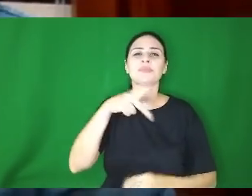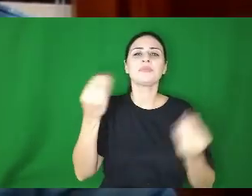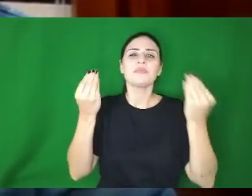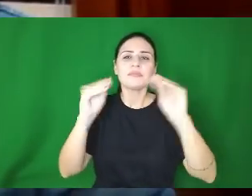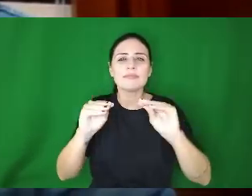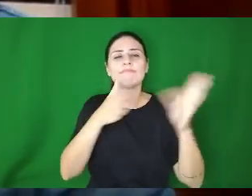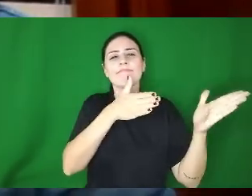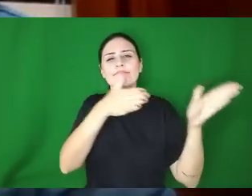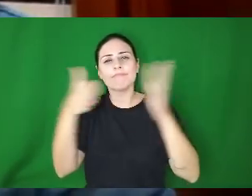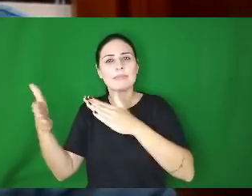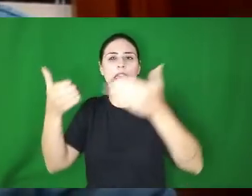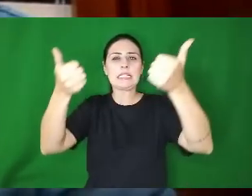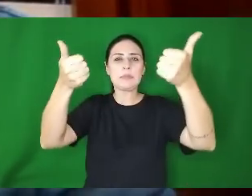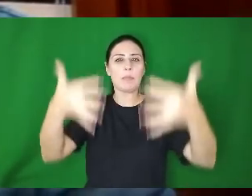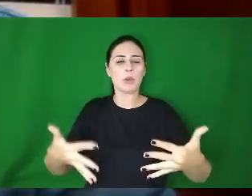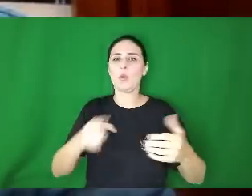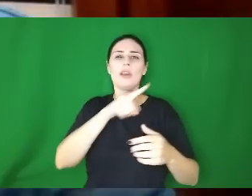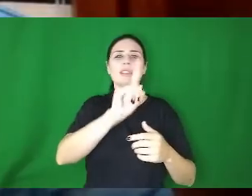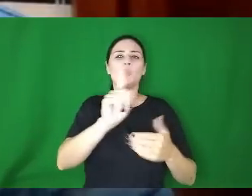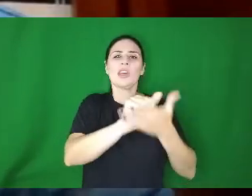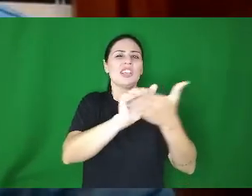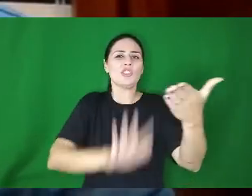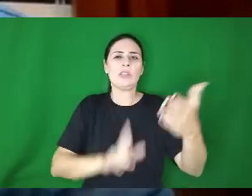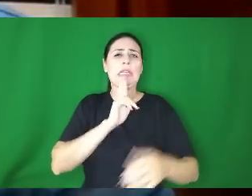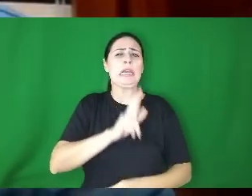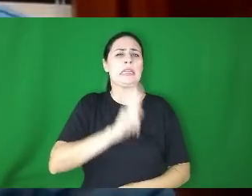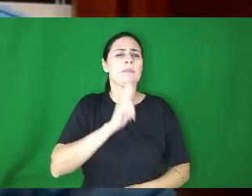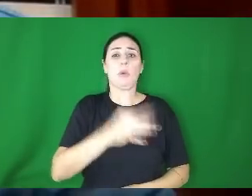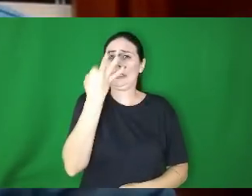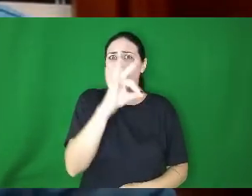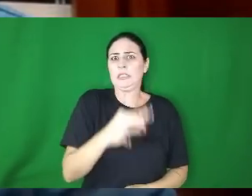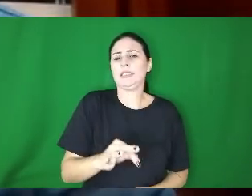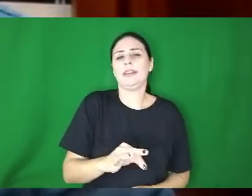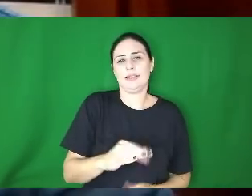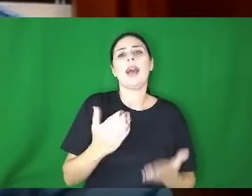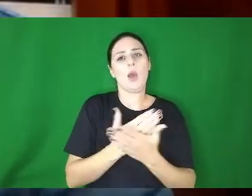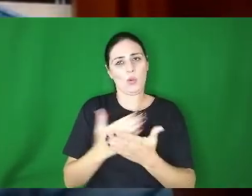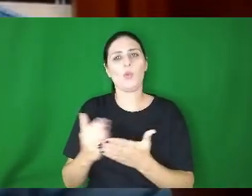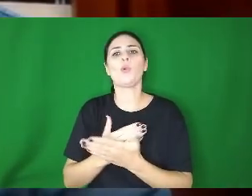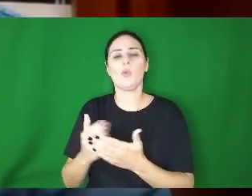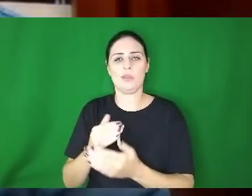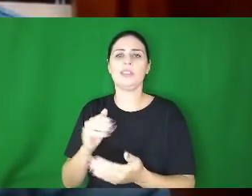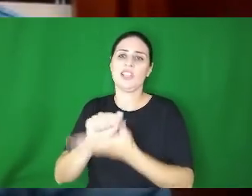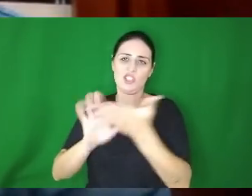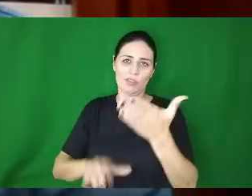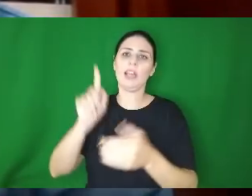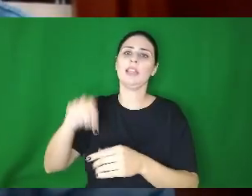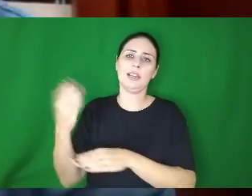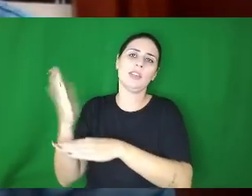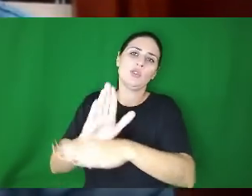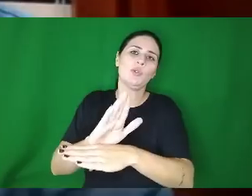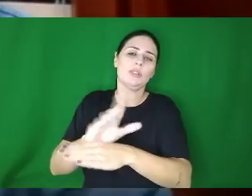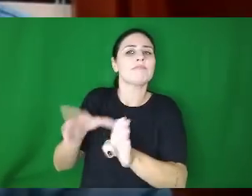né, tudo certinho, e alguns com letras de adulto, né, e aí elas fizeram um vídeo explicando assim, olha, quando a gente está